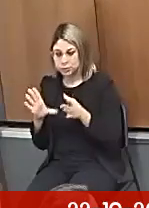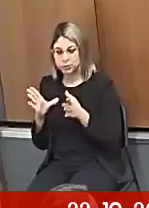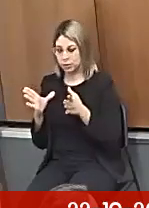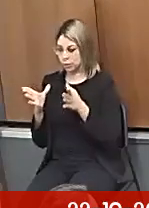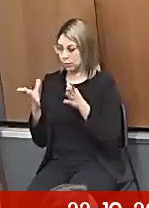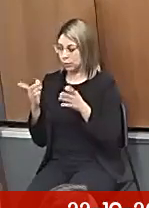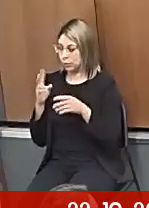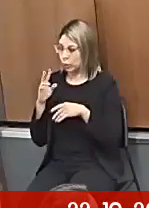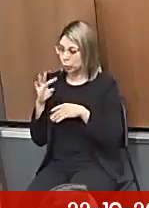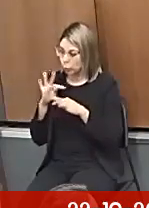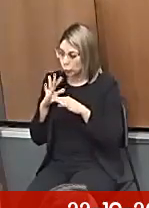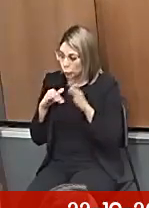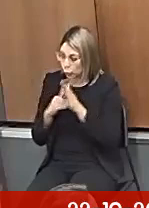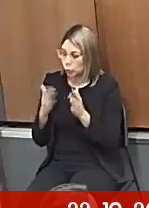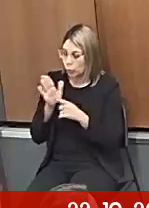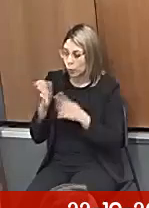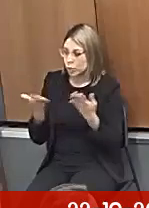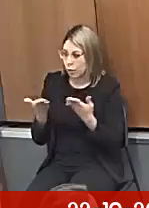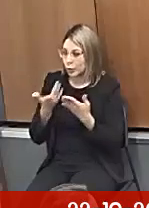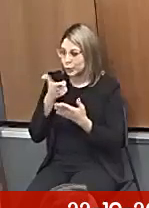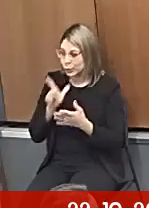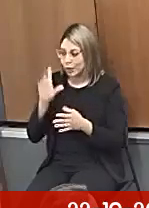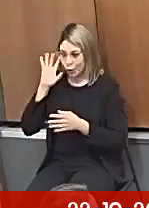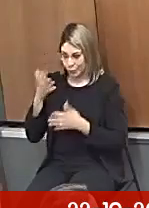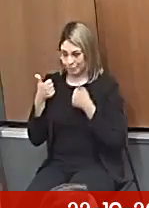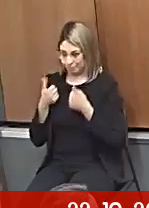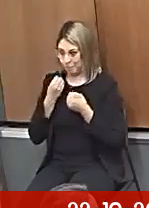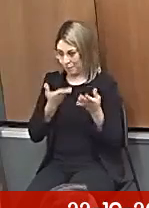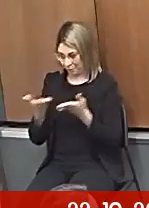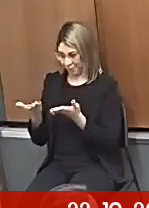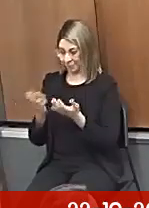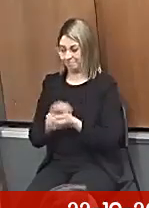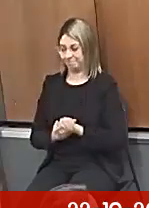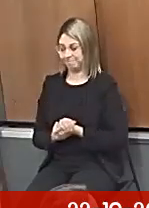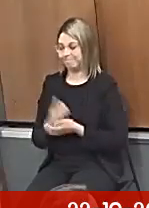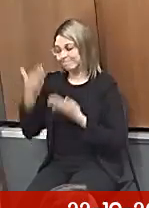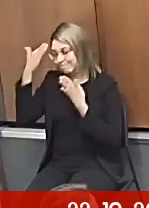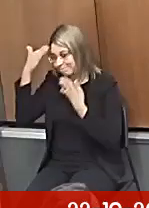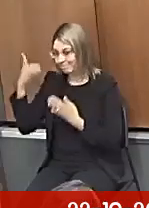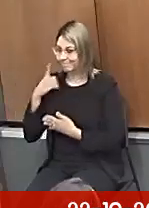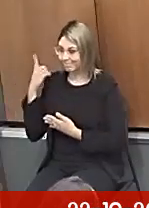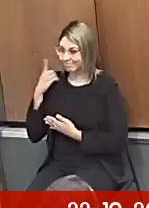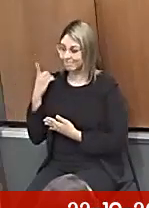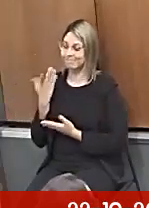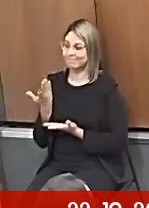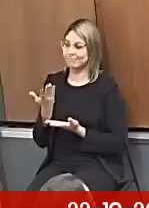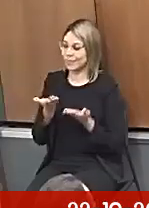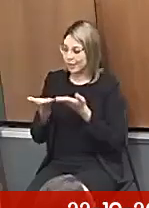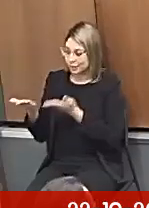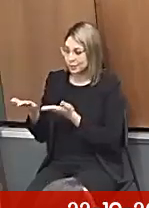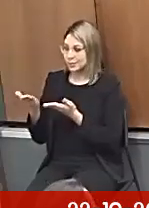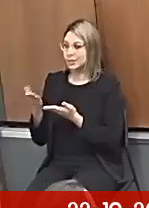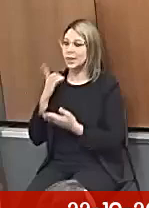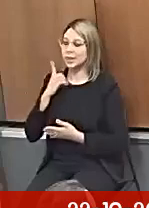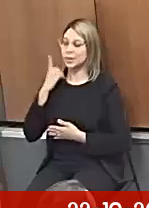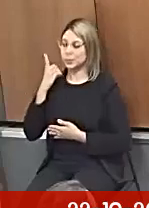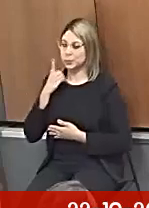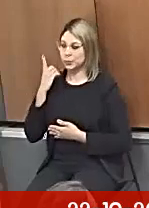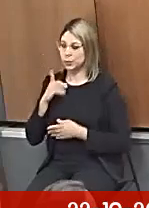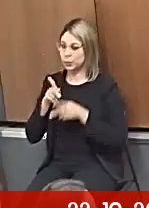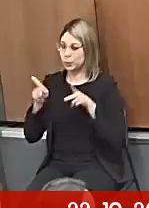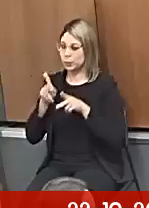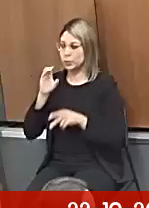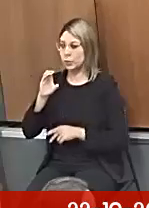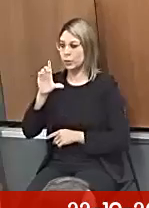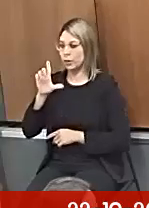aquelas situações que serão colocadas aqui. Sejam bem-vindos. Muito bem, muito obrigado, deputado Duarte Bechi. Vou passar, então, aqui para o deputado